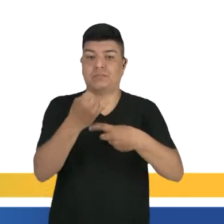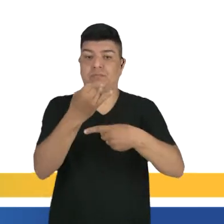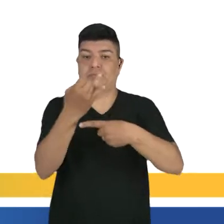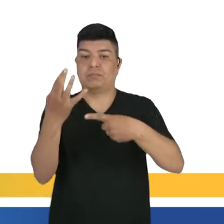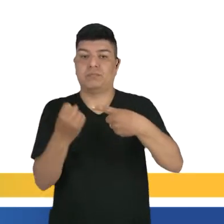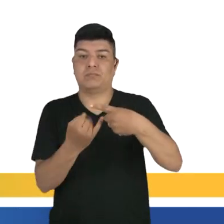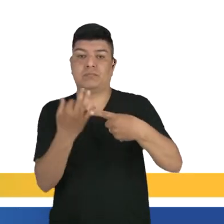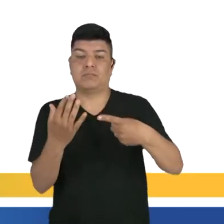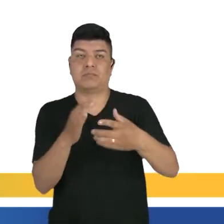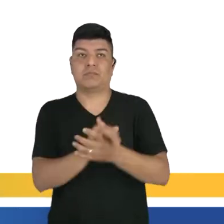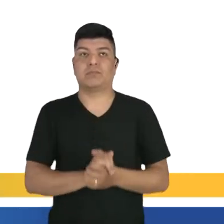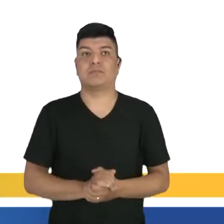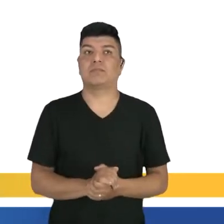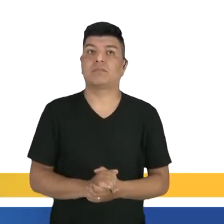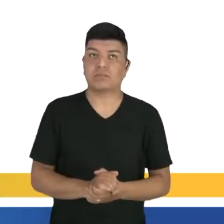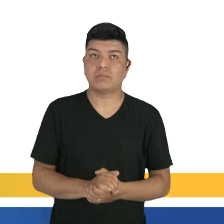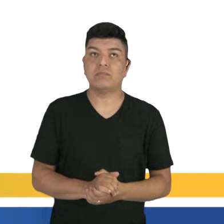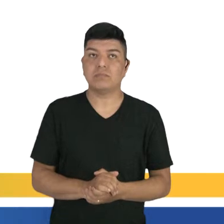fração.